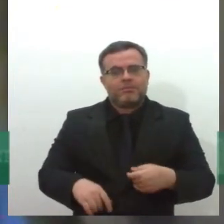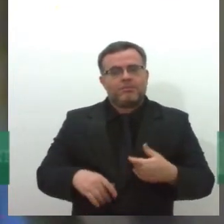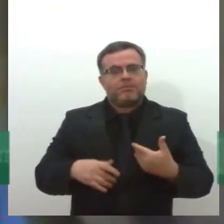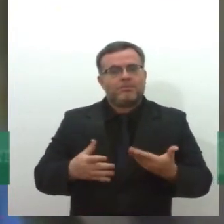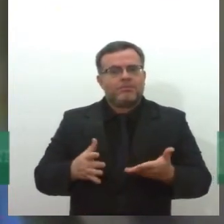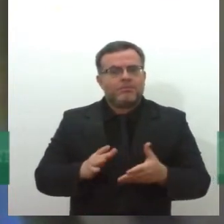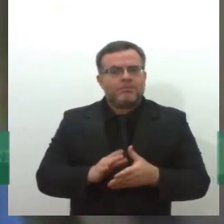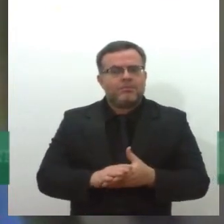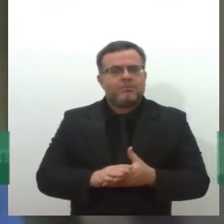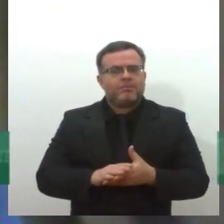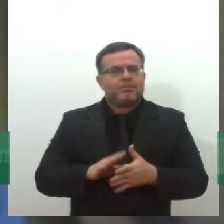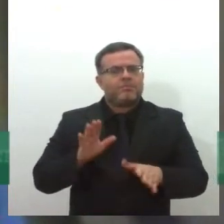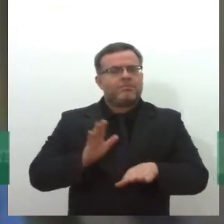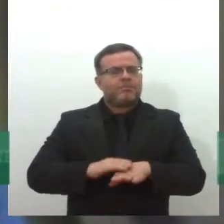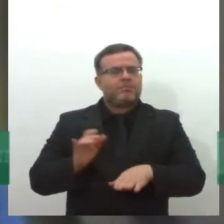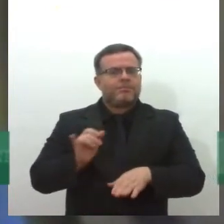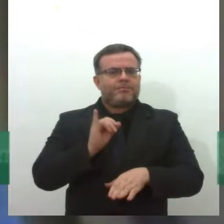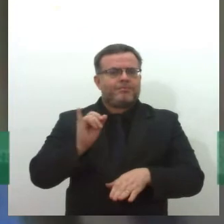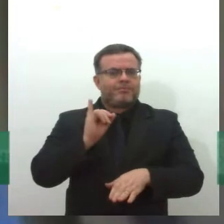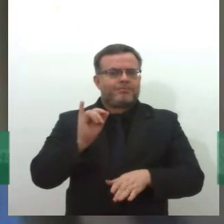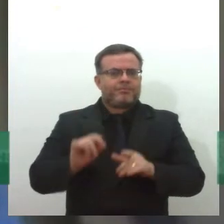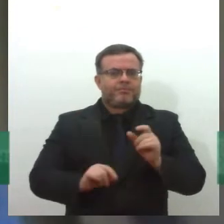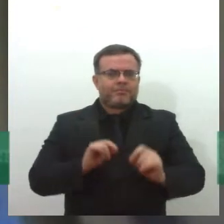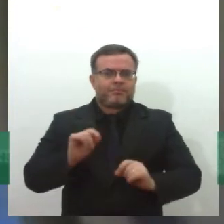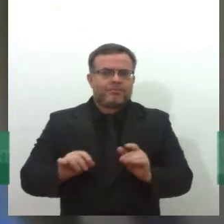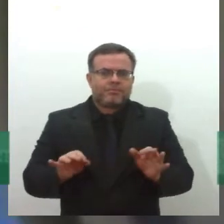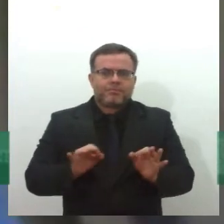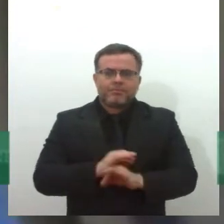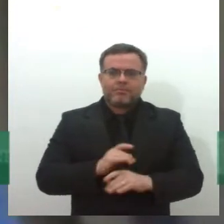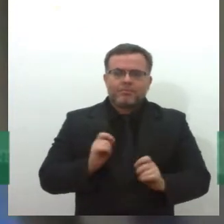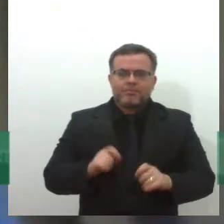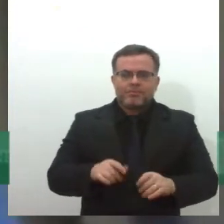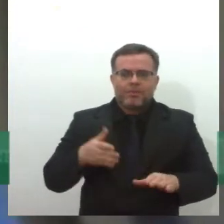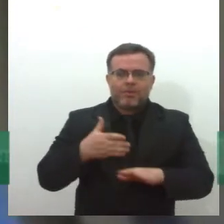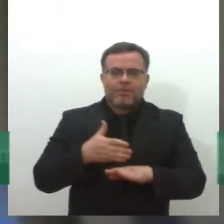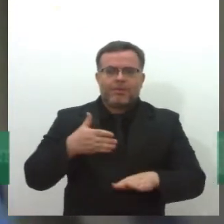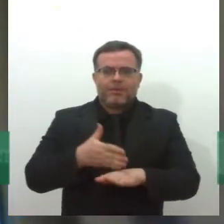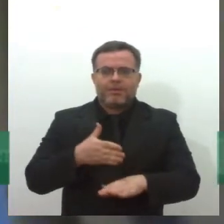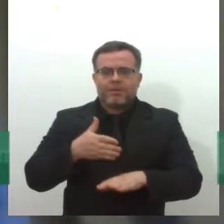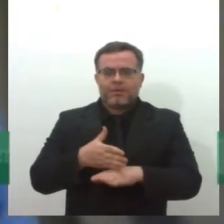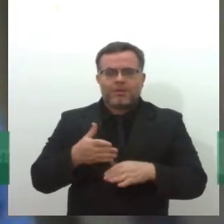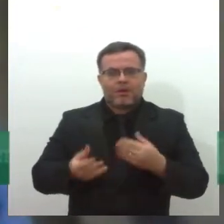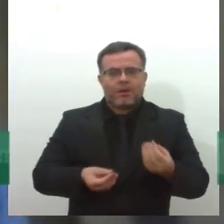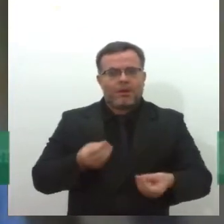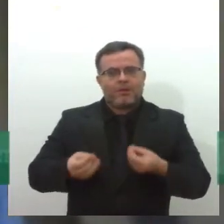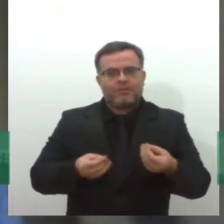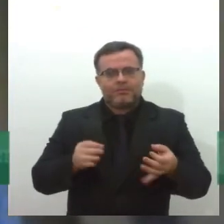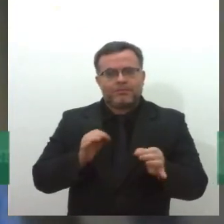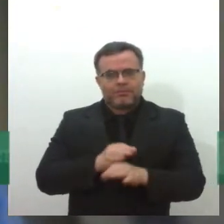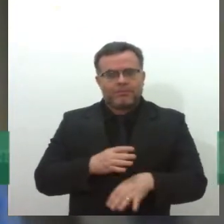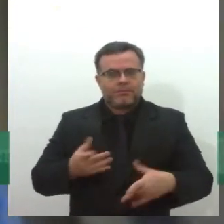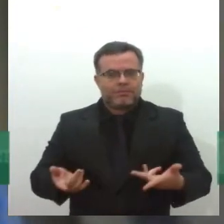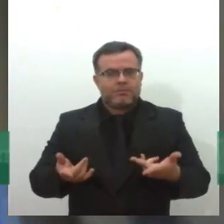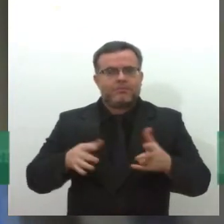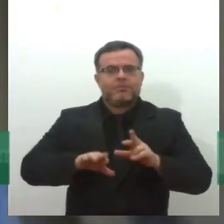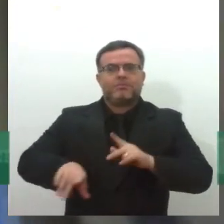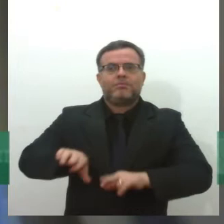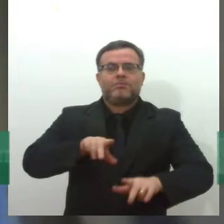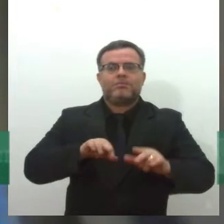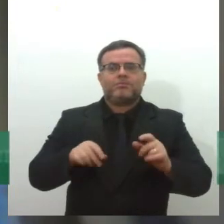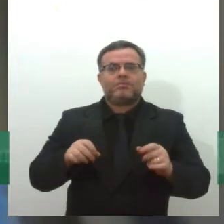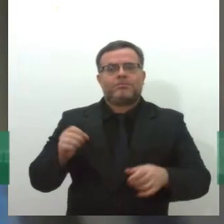Eu acho mais importante a população comer, né, e ter acesso alimentos baratos